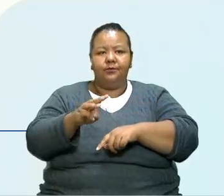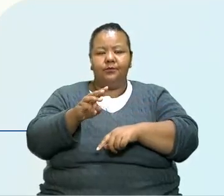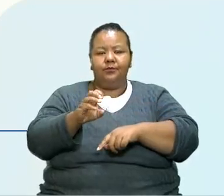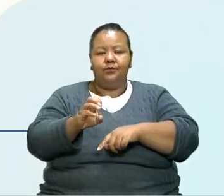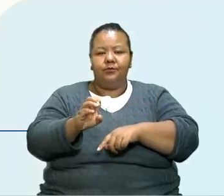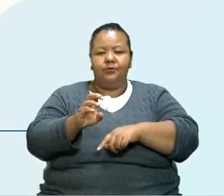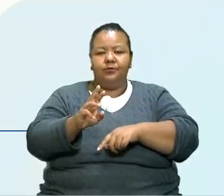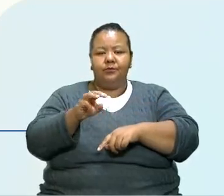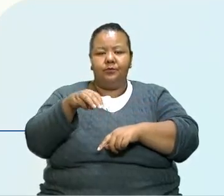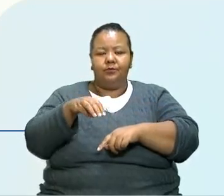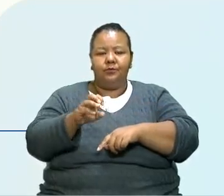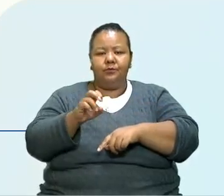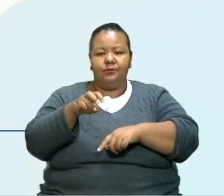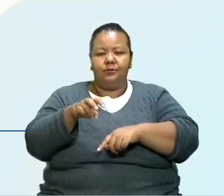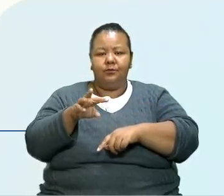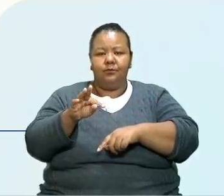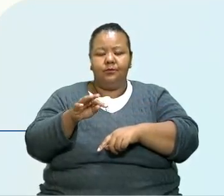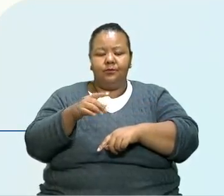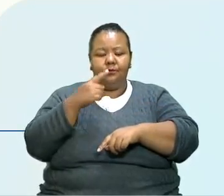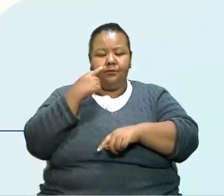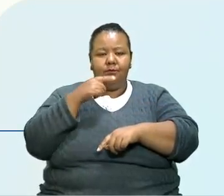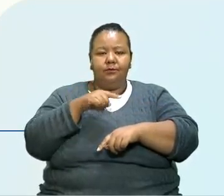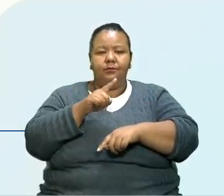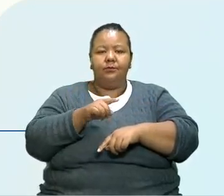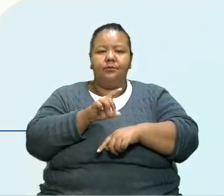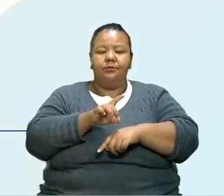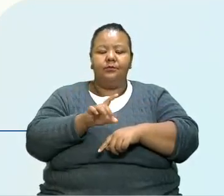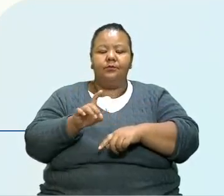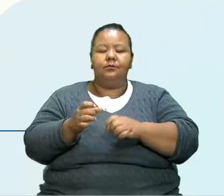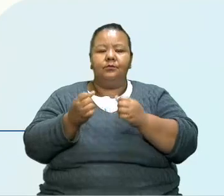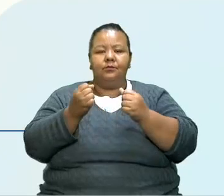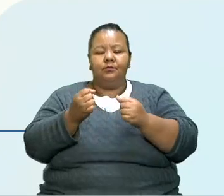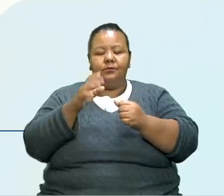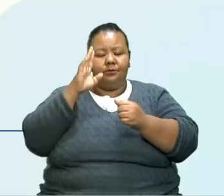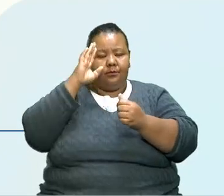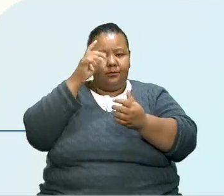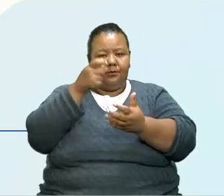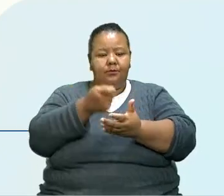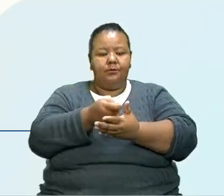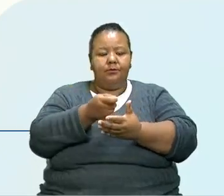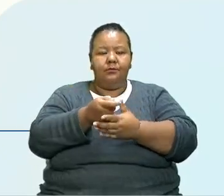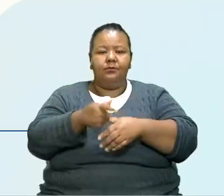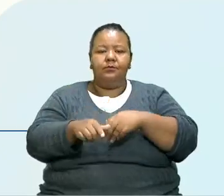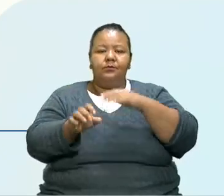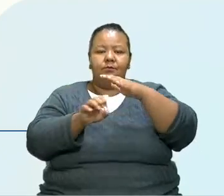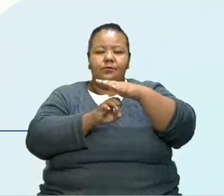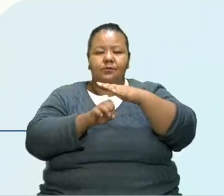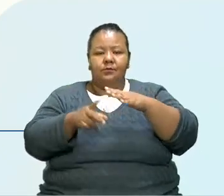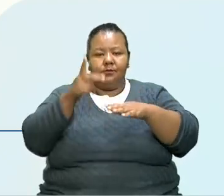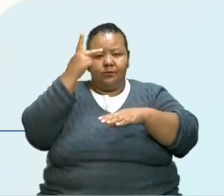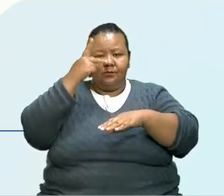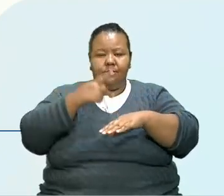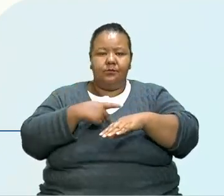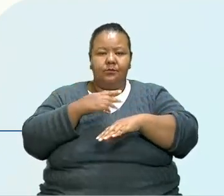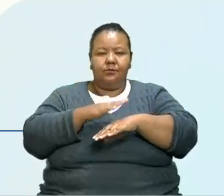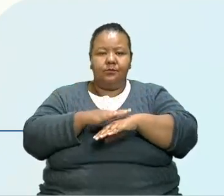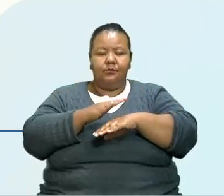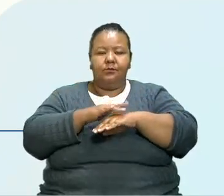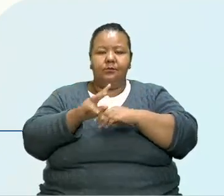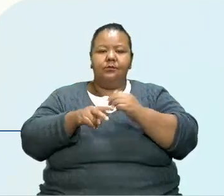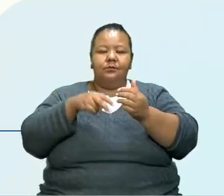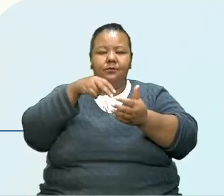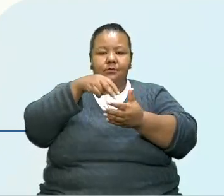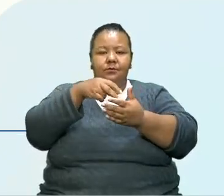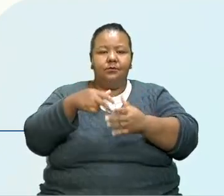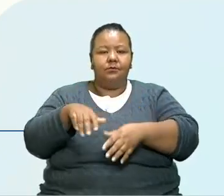que vai passear completamente na delegação e poderes de decisão de uma empresa. Autonomia da participação desses funcionários